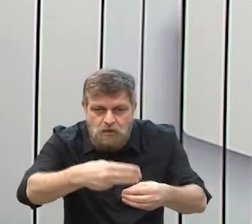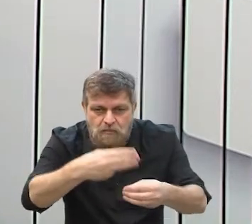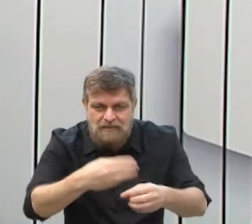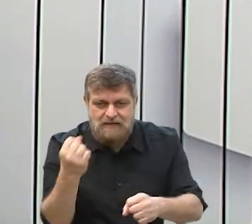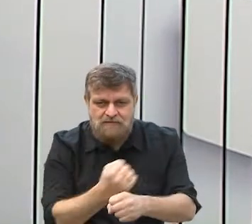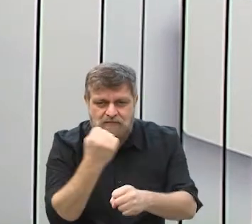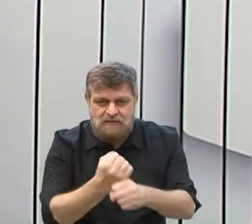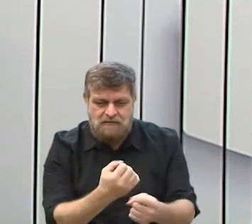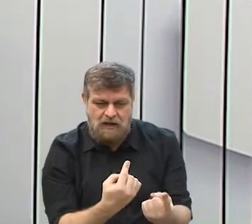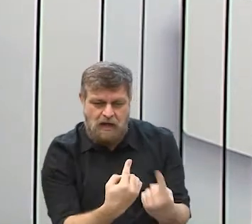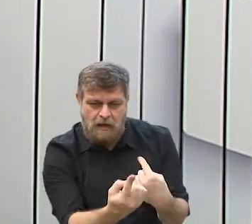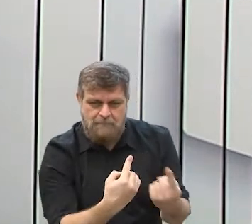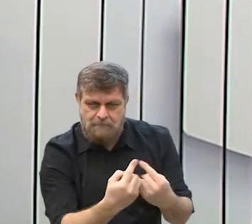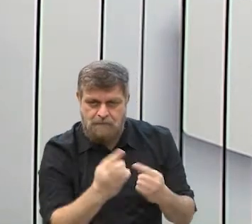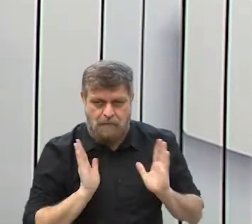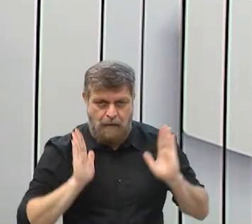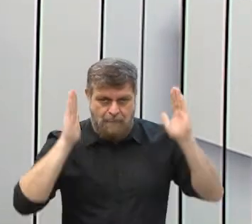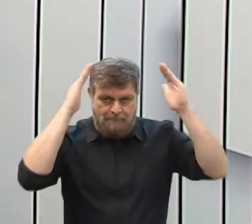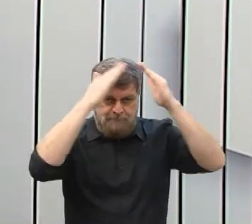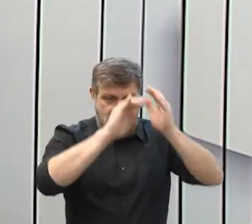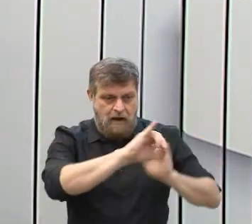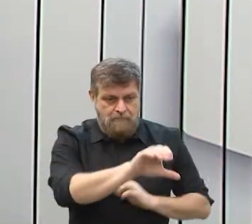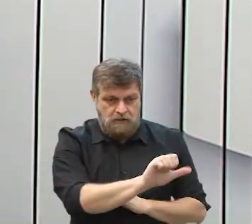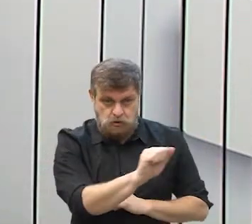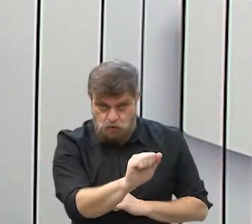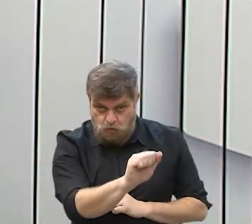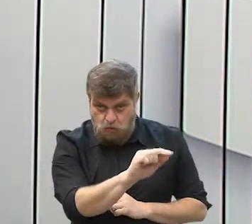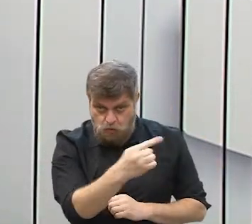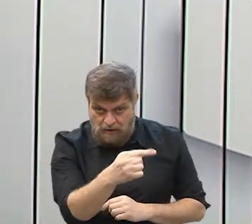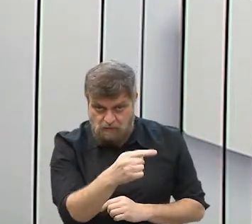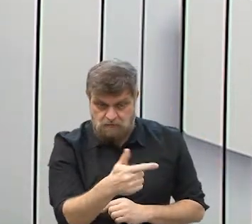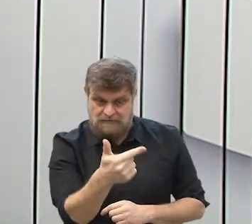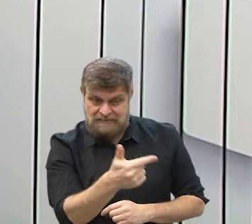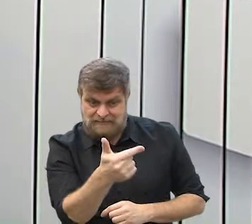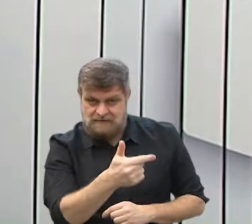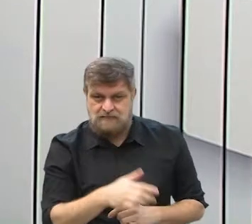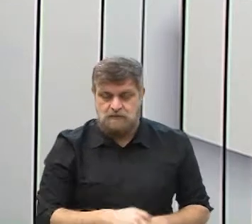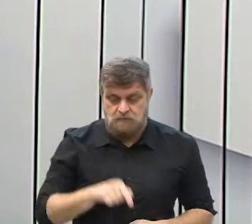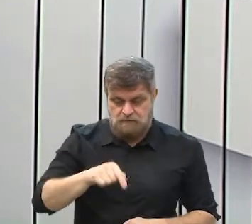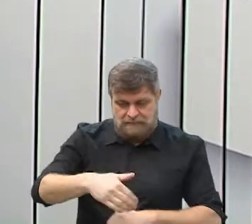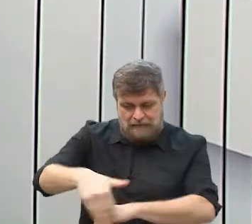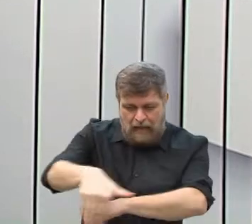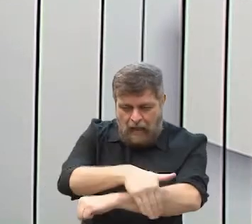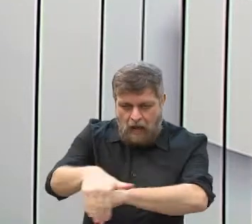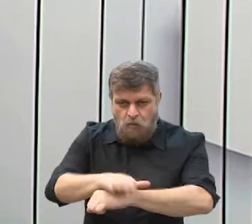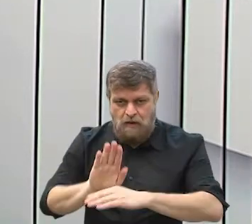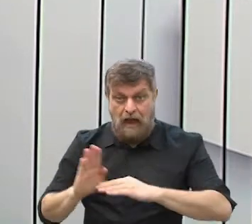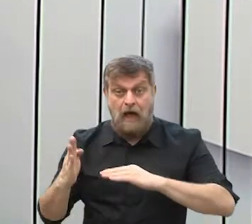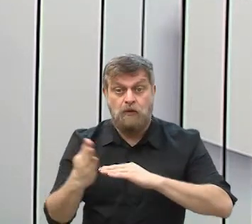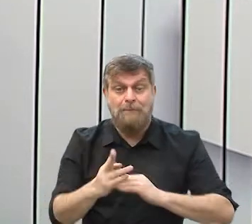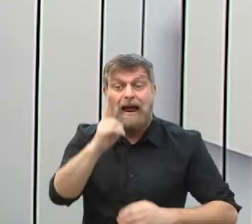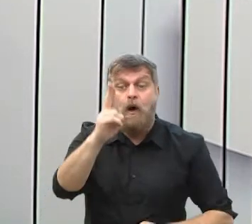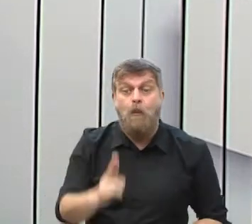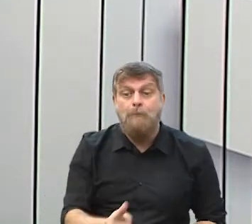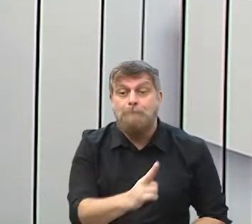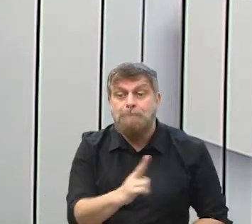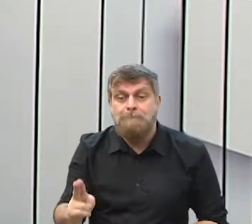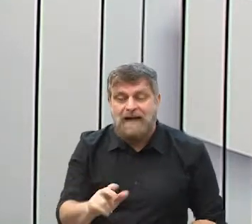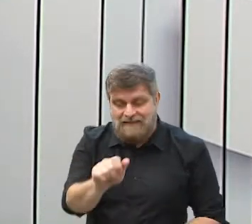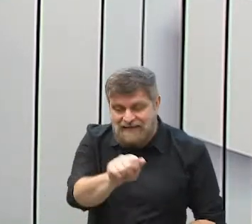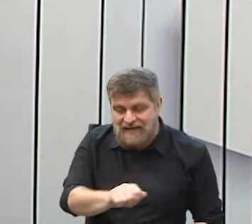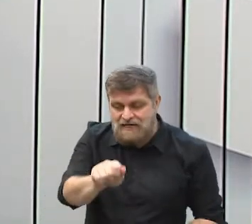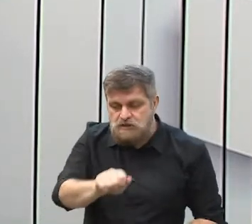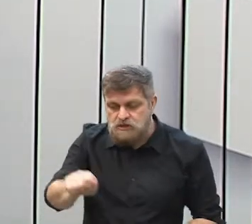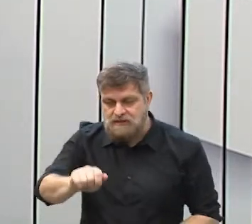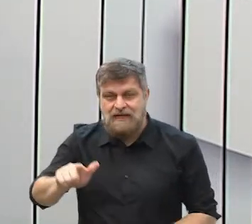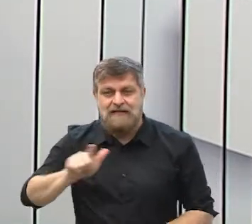a Avenida Papa João Paulo II, Rua São Cirilo e a Rua São Bartolomeu, no bairro Vila Padre Anchieta, se chama